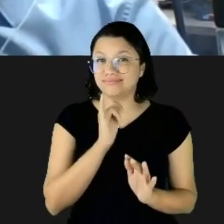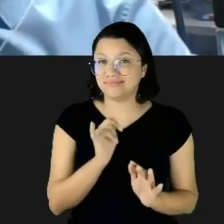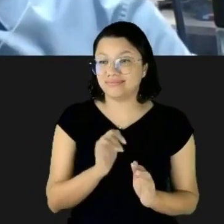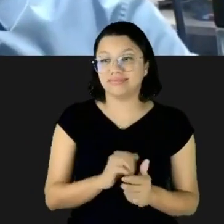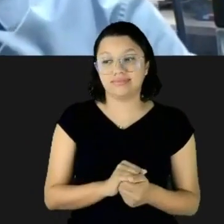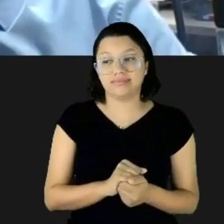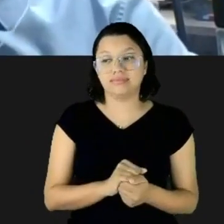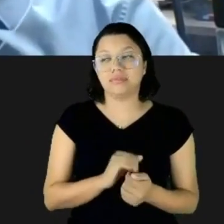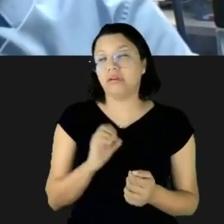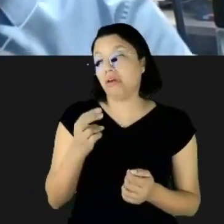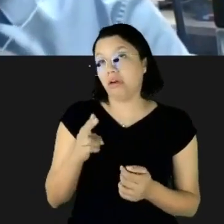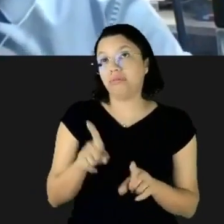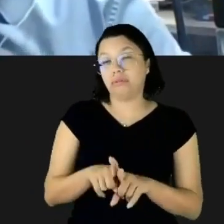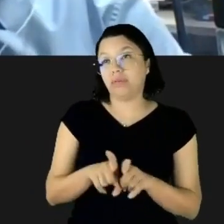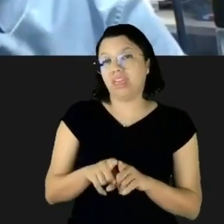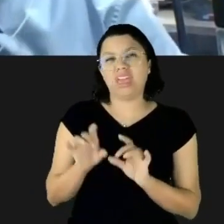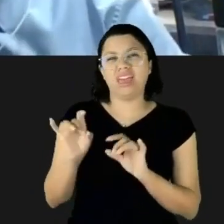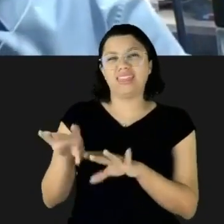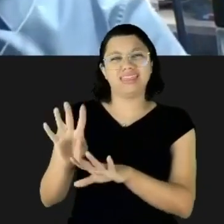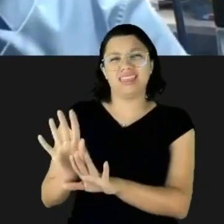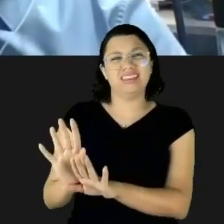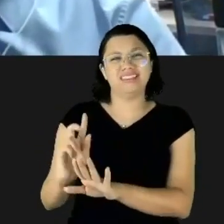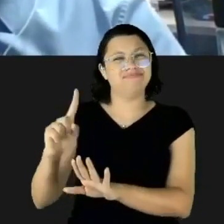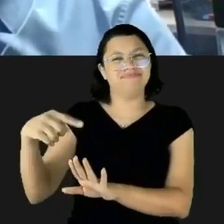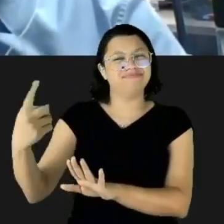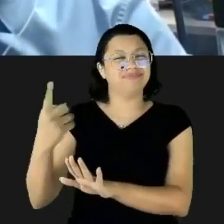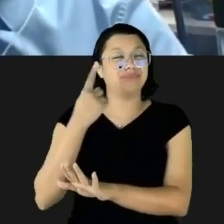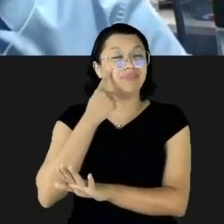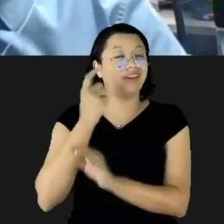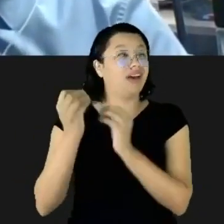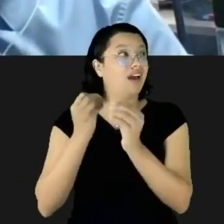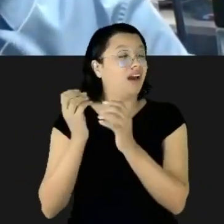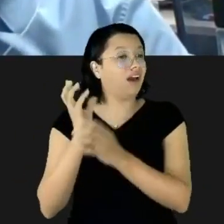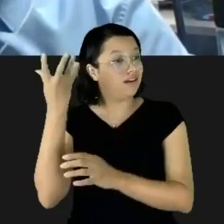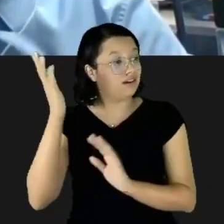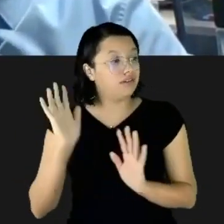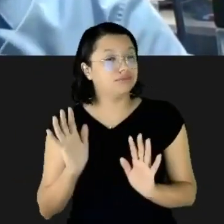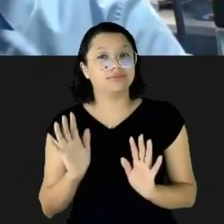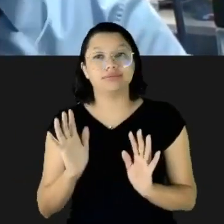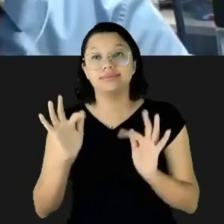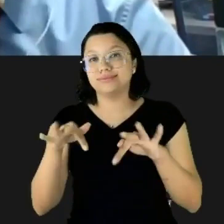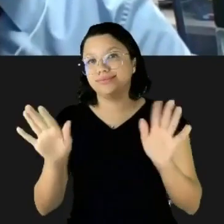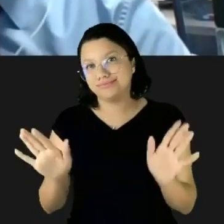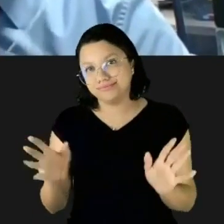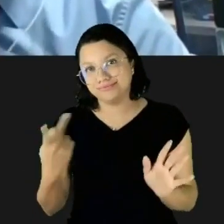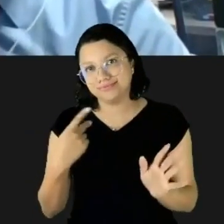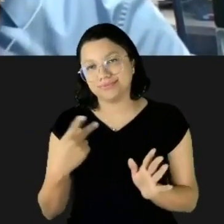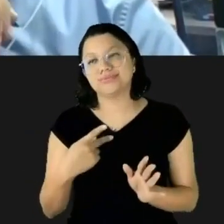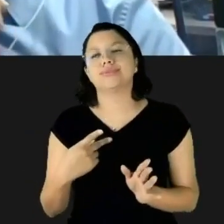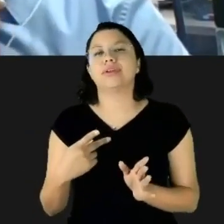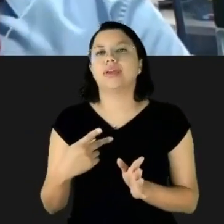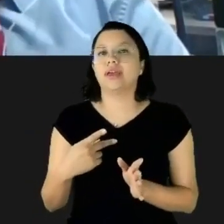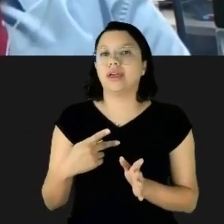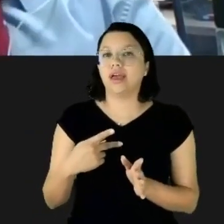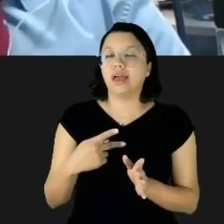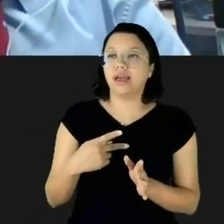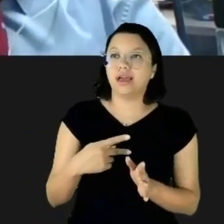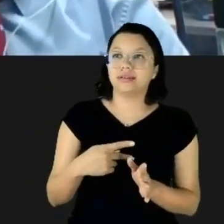deixa como está e depois a gente vê como vai melhorar, enfim, a gente vai dando